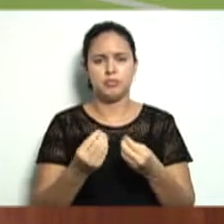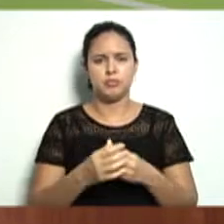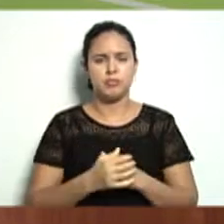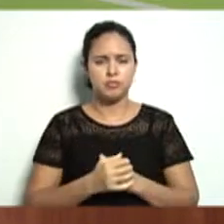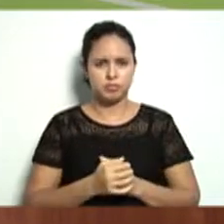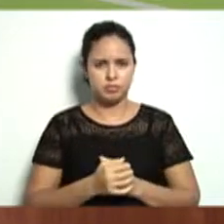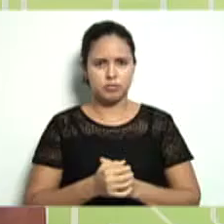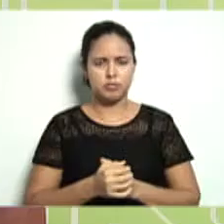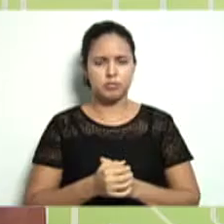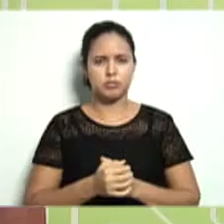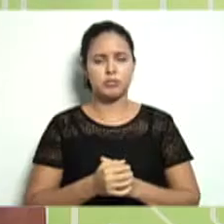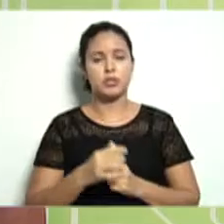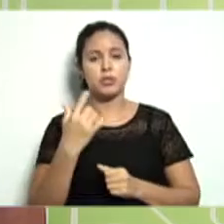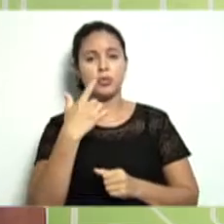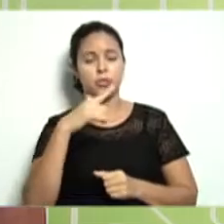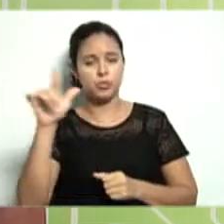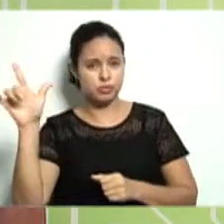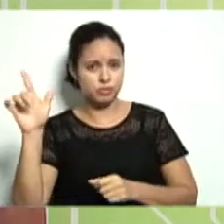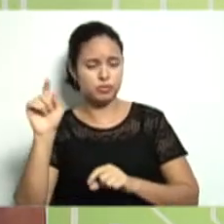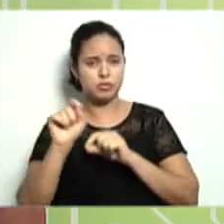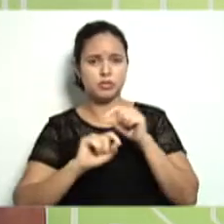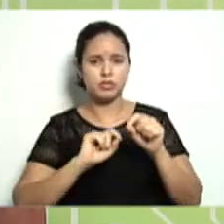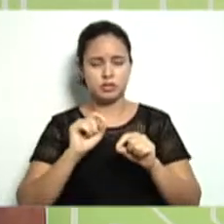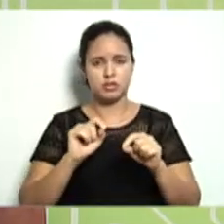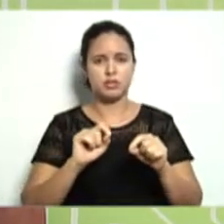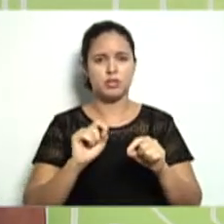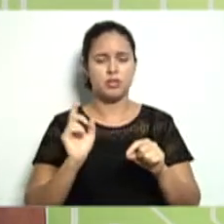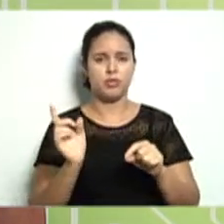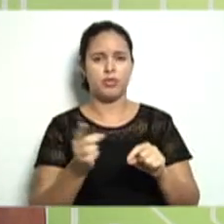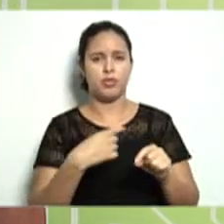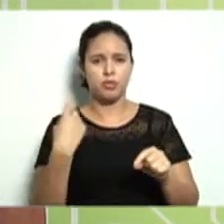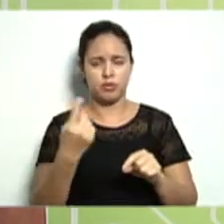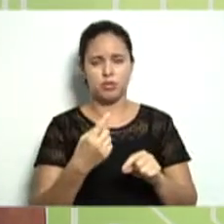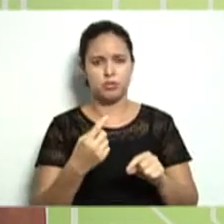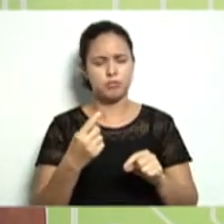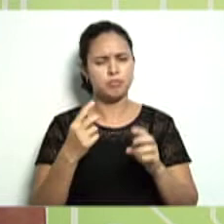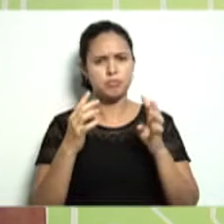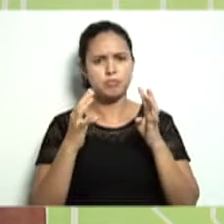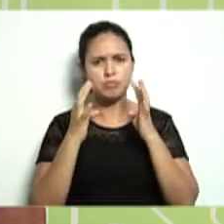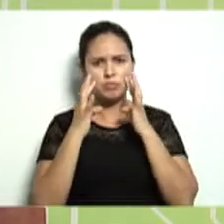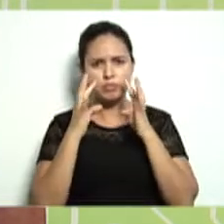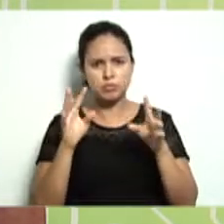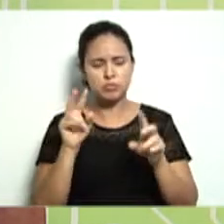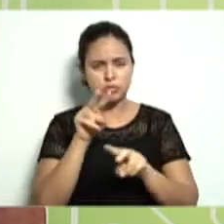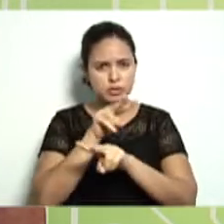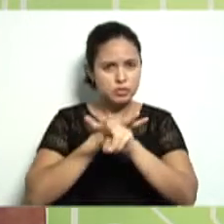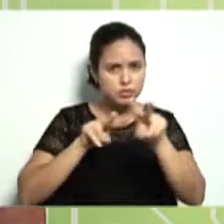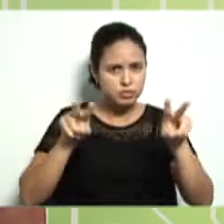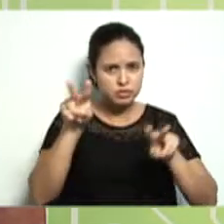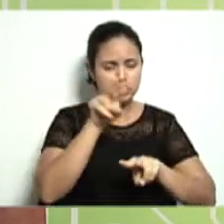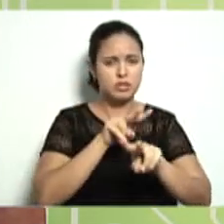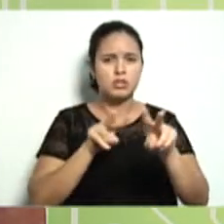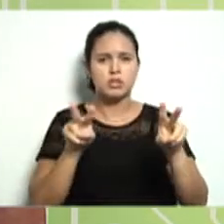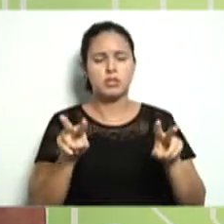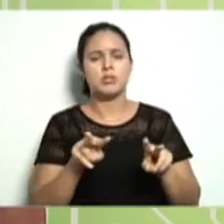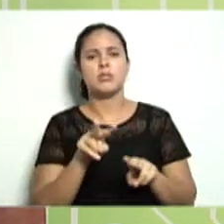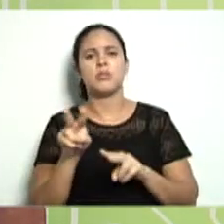professor? A outra solução, nós estamos olhando aí para cada uma dessas soluções